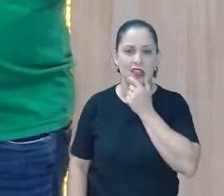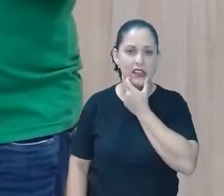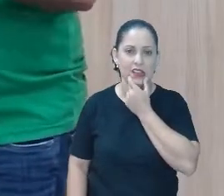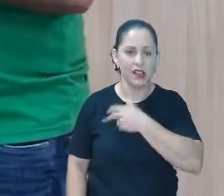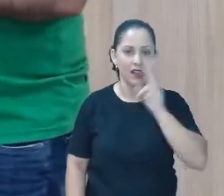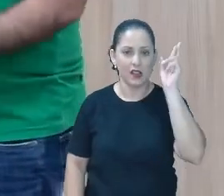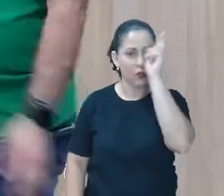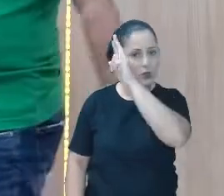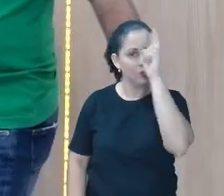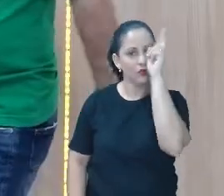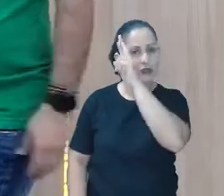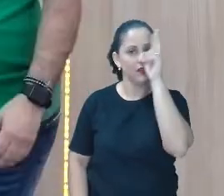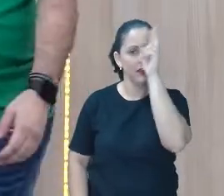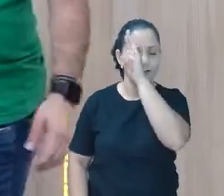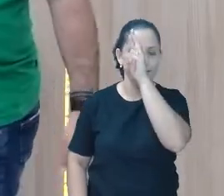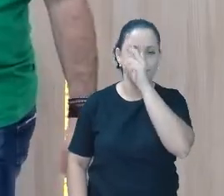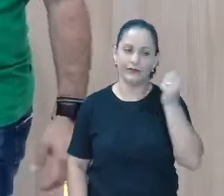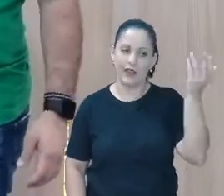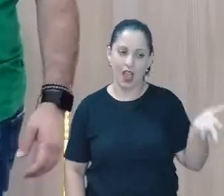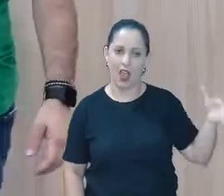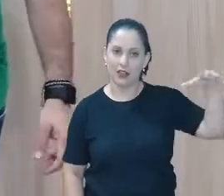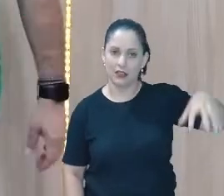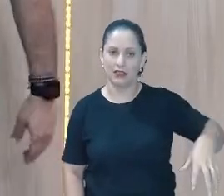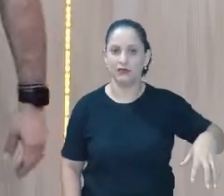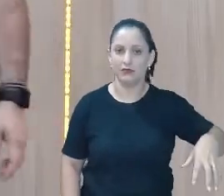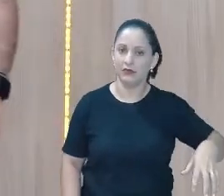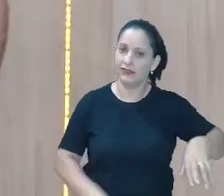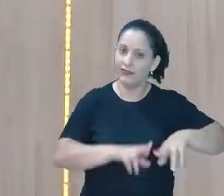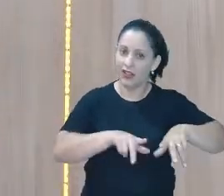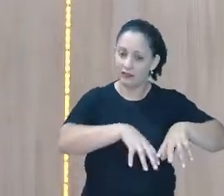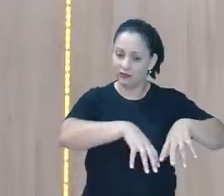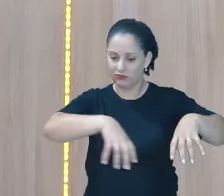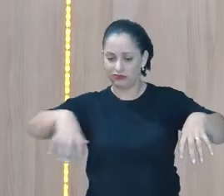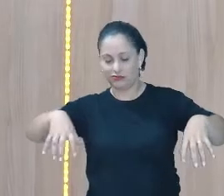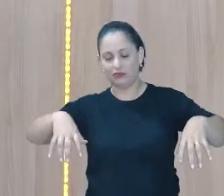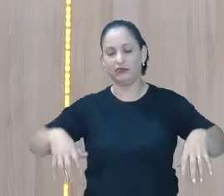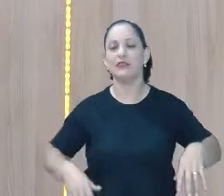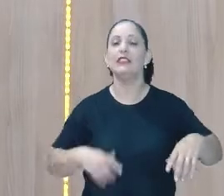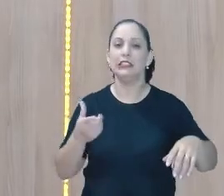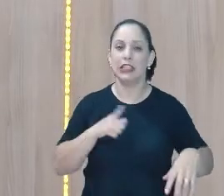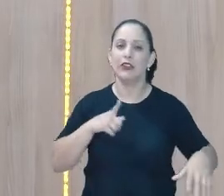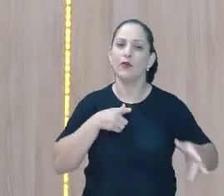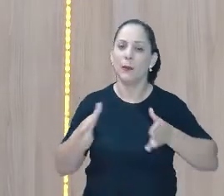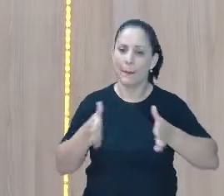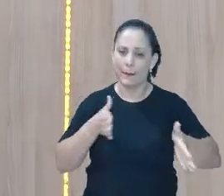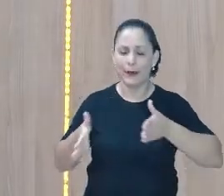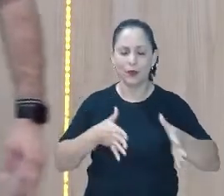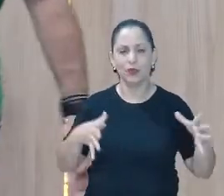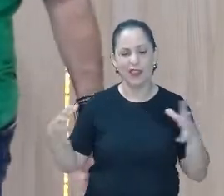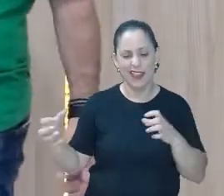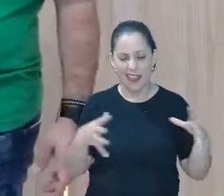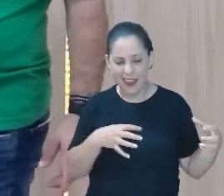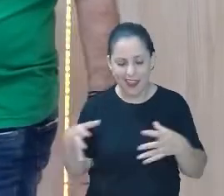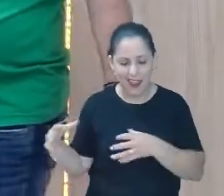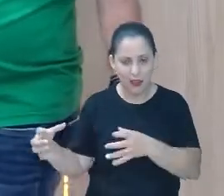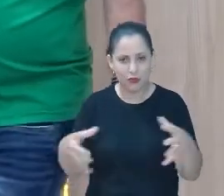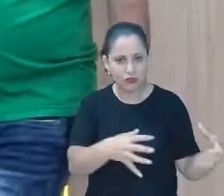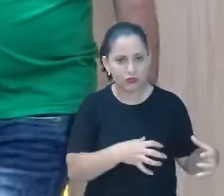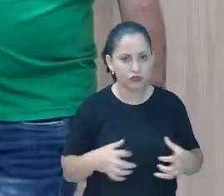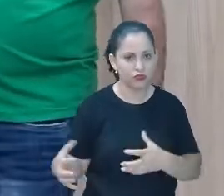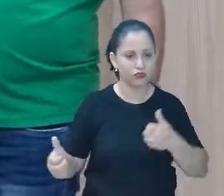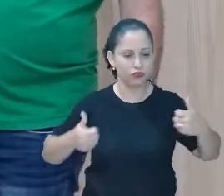Né? Então, nesse sentido, o que a gente vai observar é que houve um momento, né, de guerra aqui no território